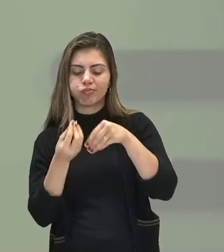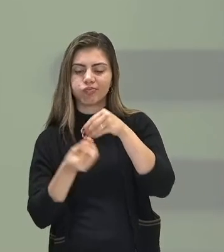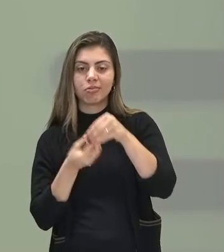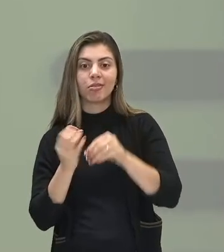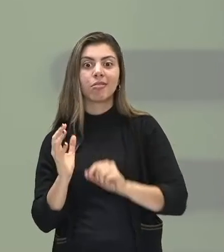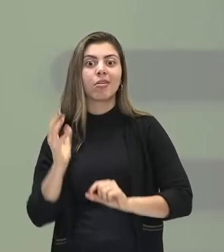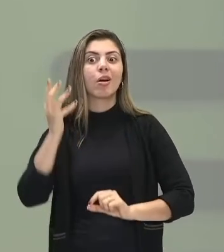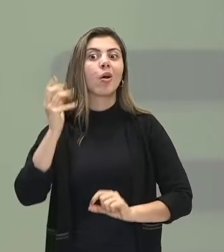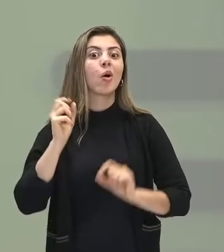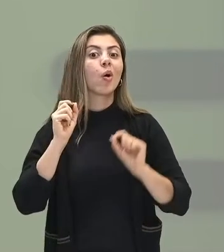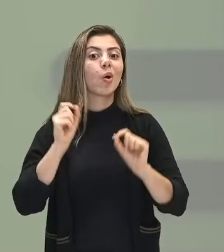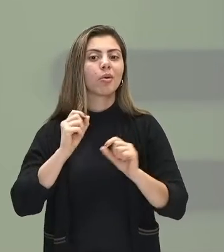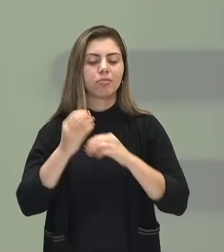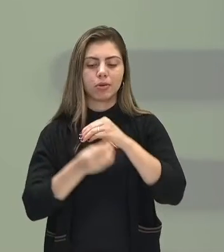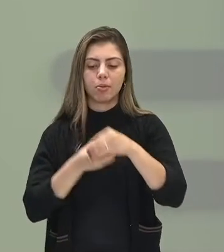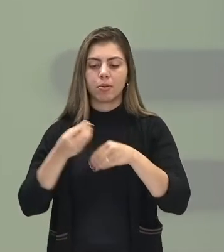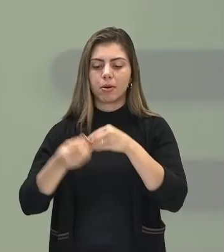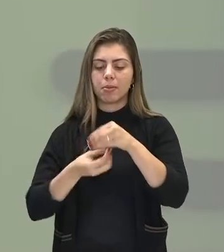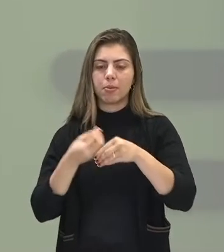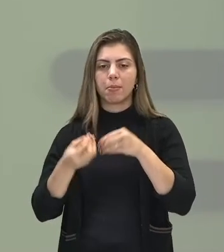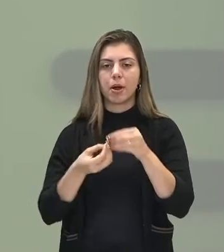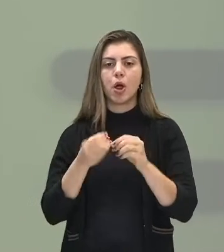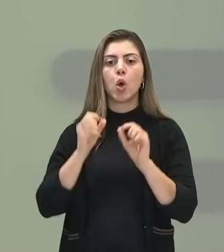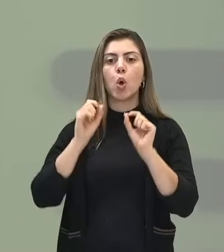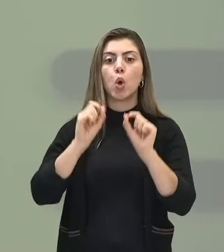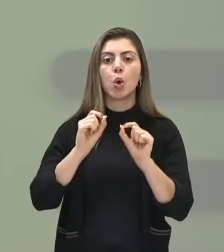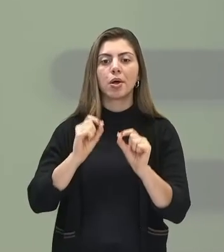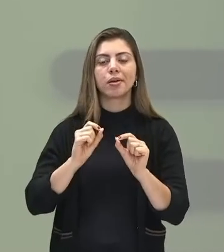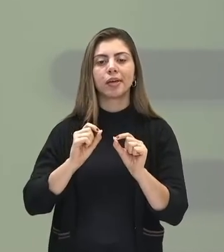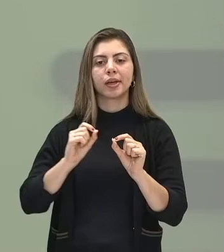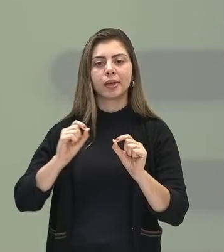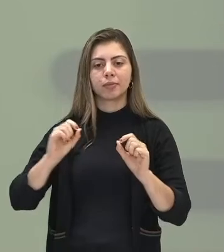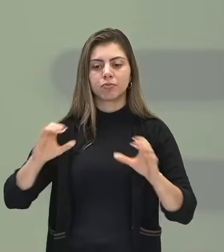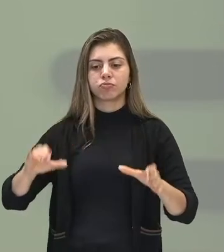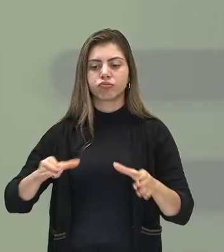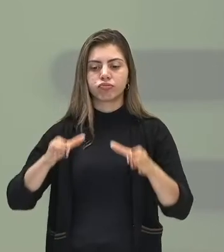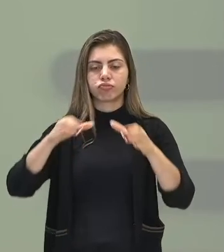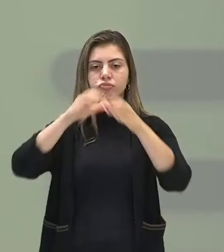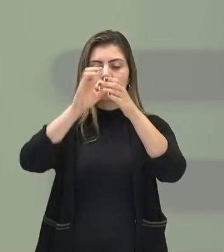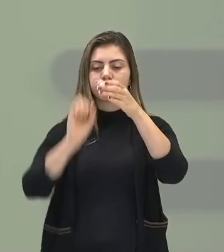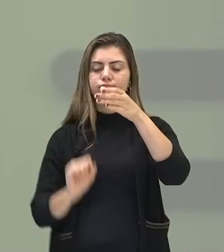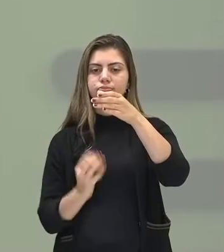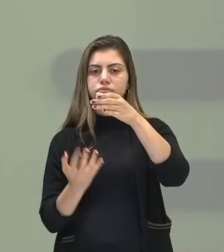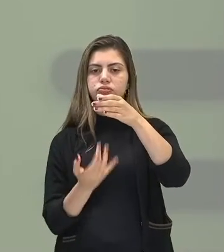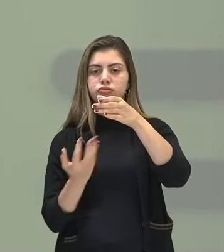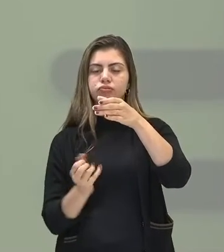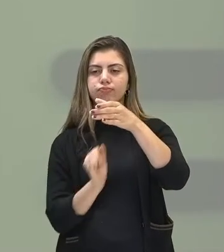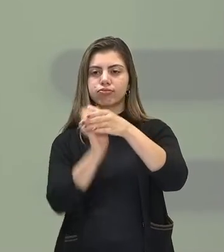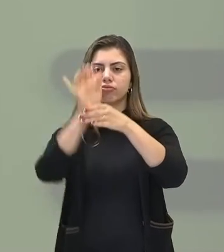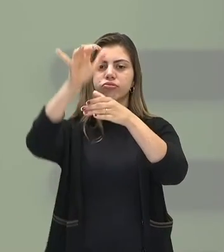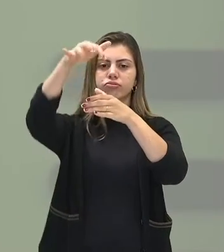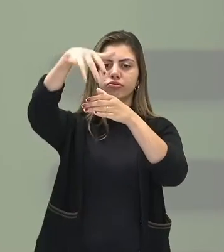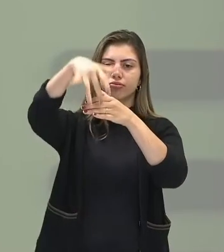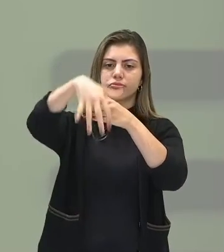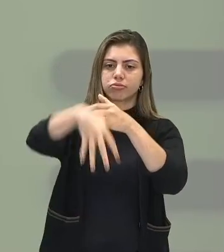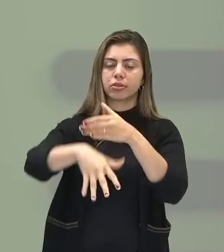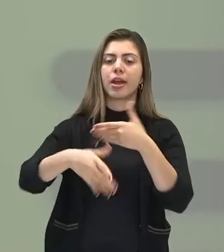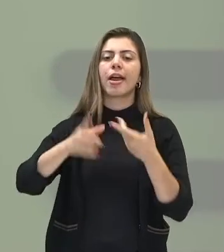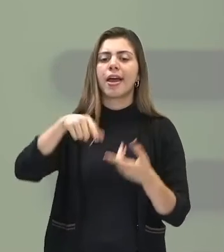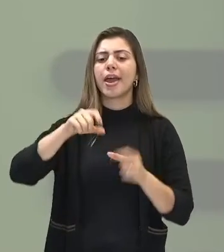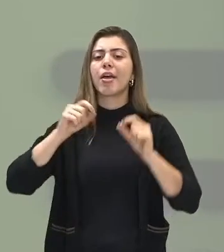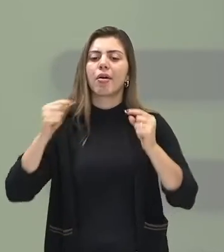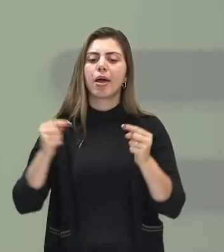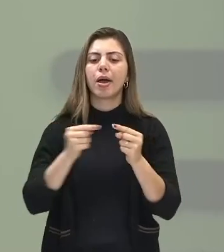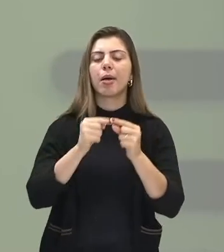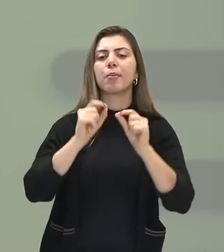ocorreu, como resultado aí dessa reação, um tipo de reação